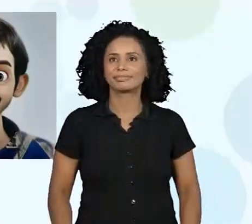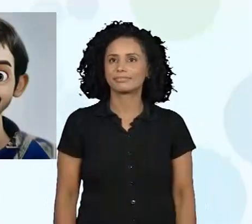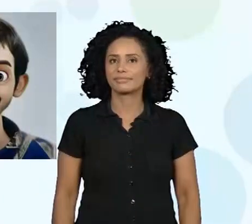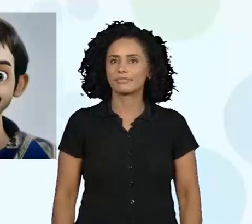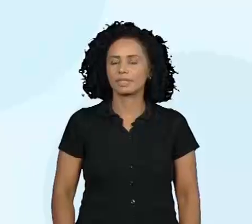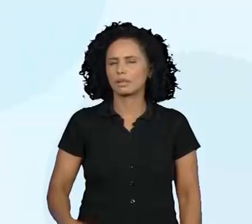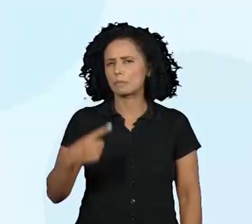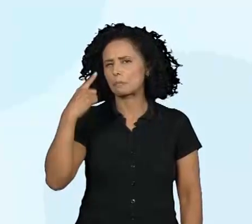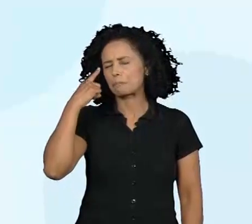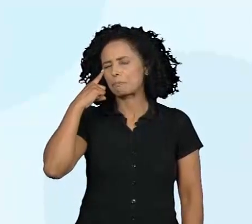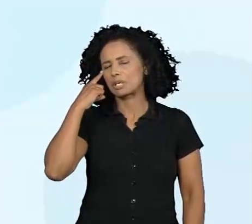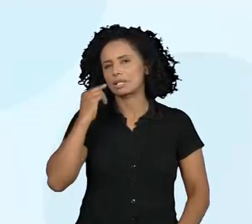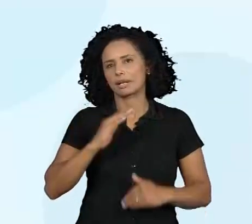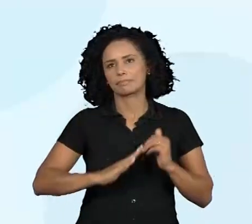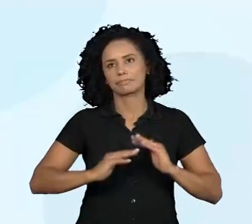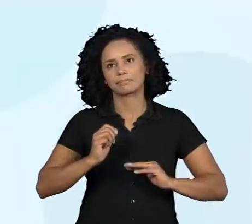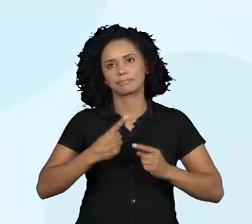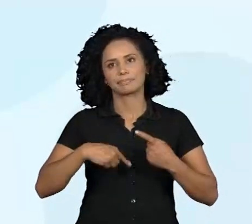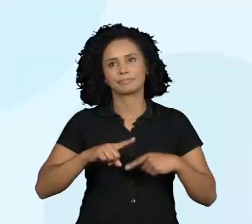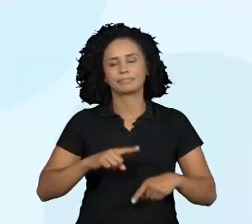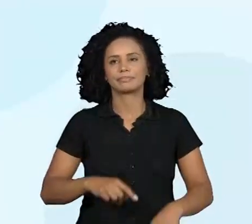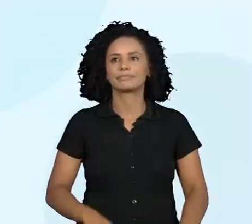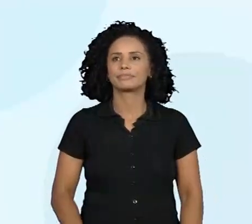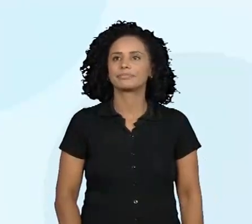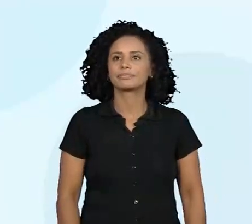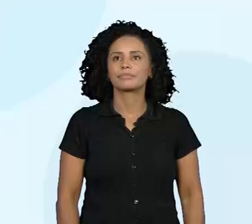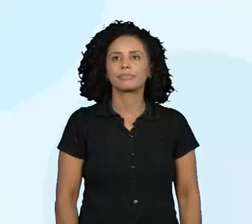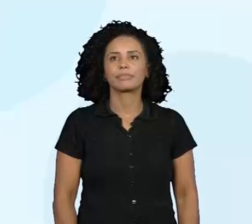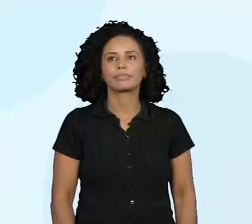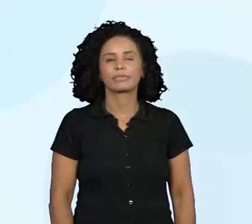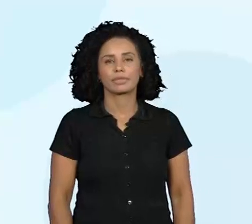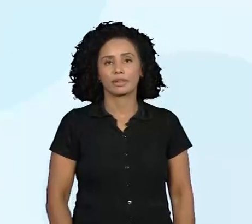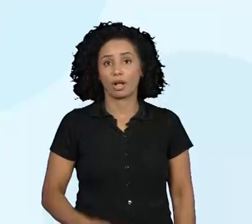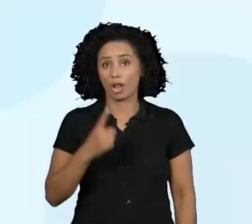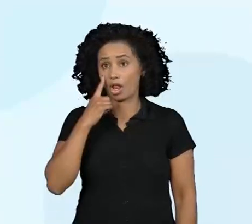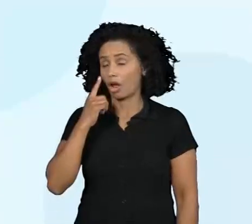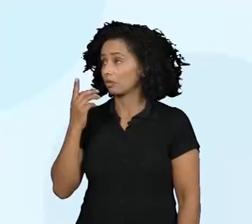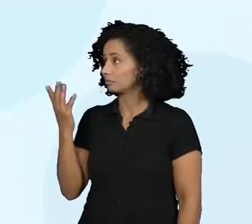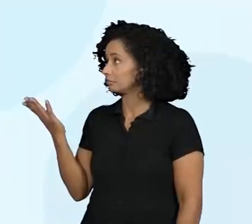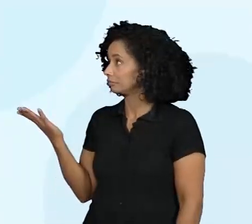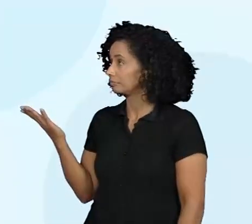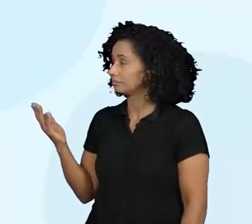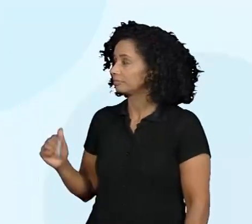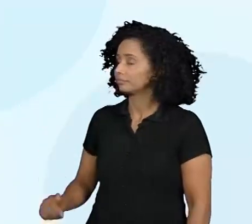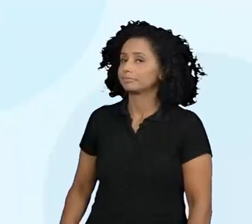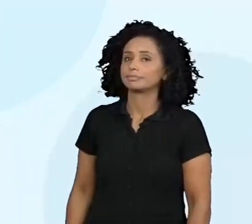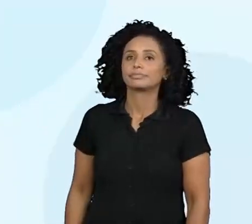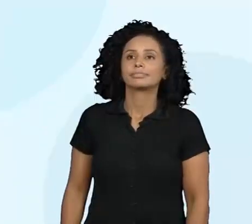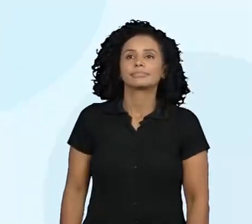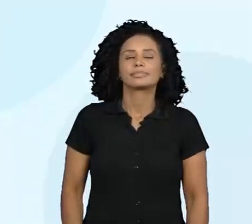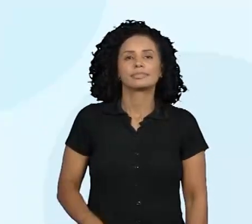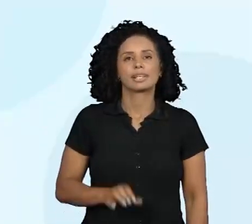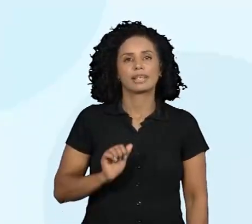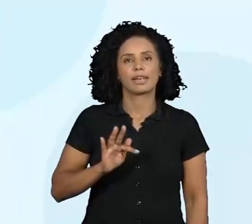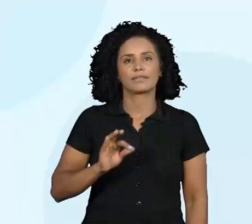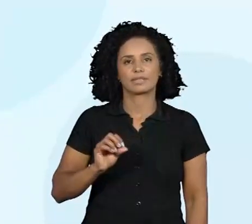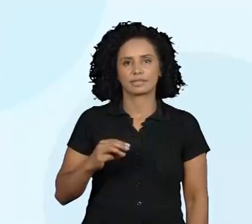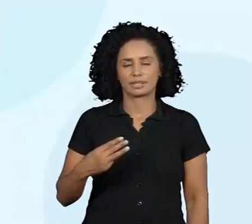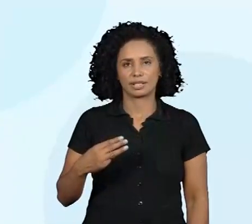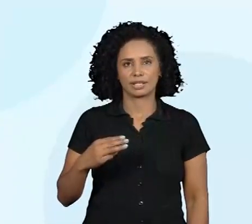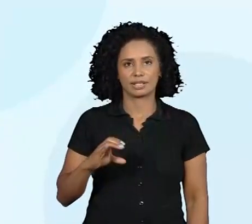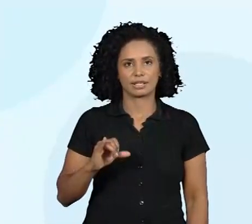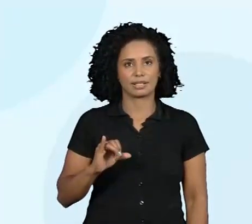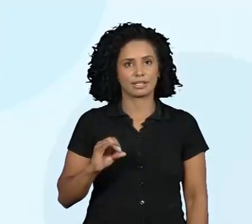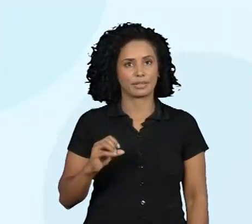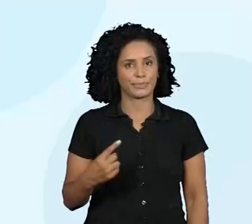Vamos pensar aí na habilidade, professor? Vamos, e a habilidade que está na tela do currículo paulista é a